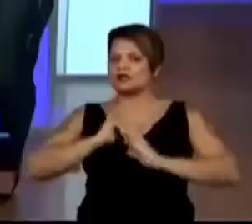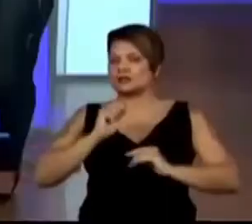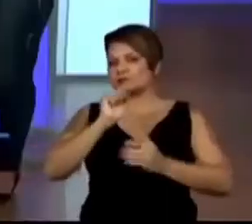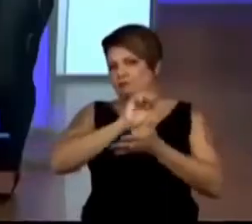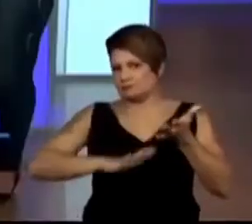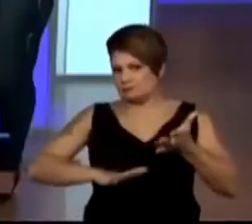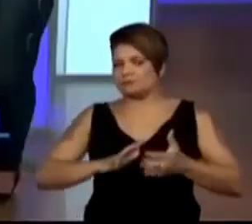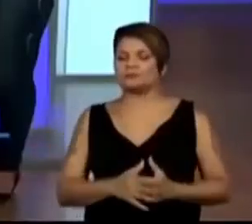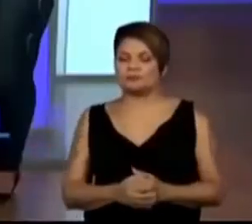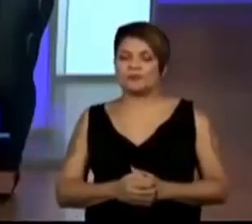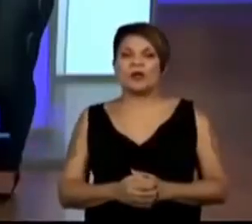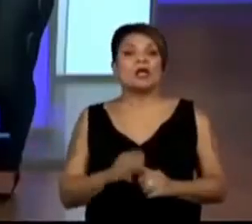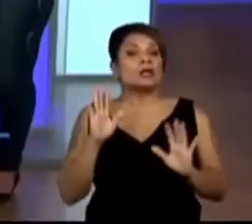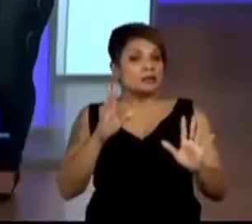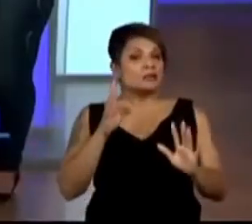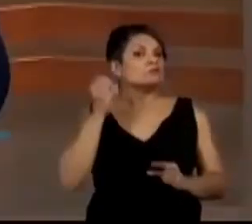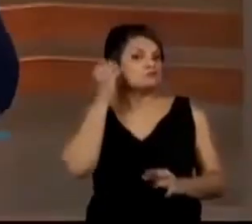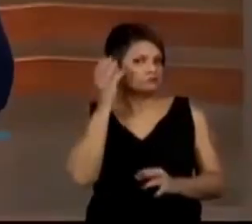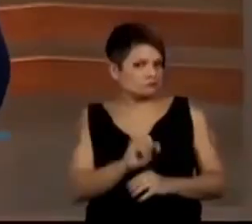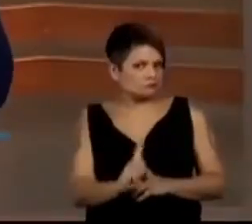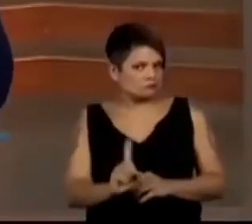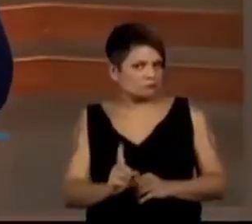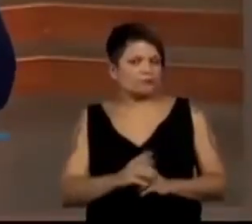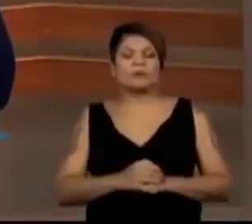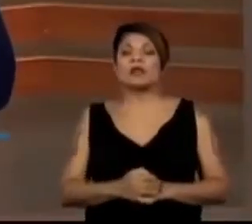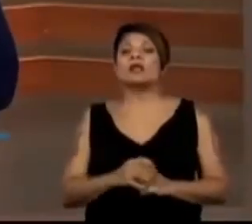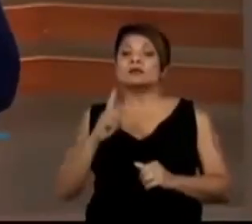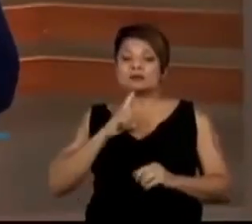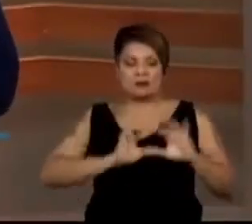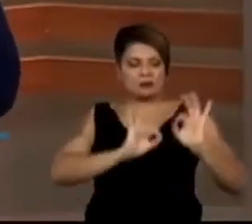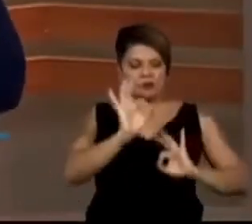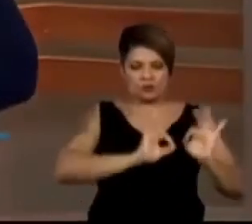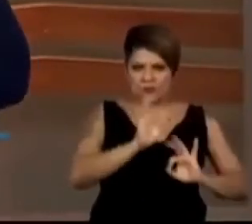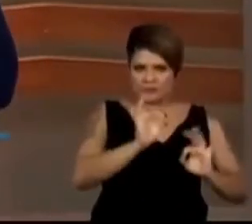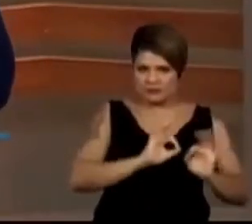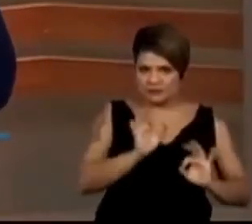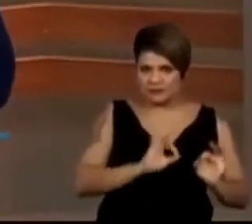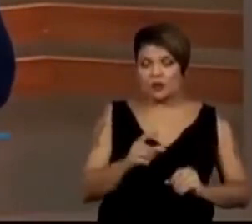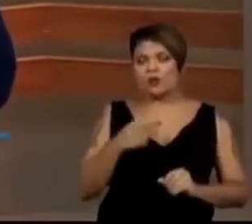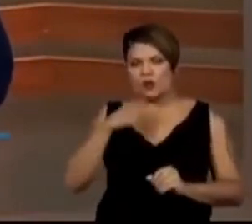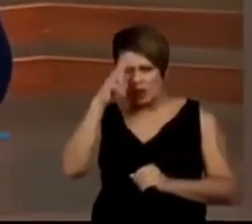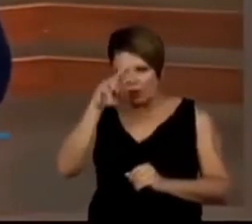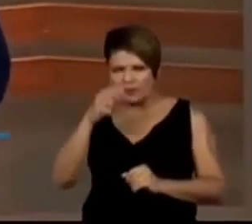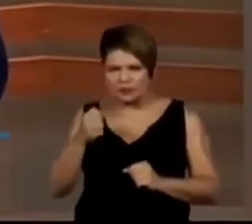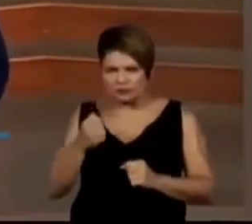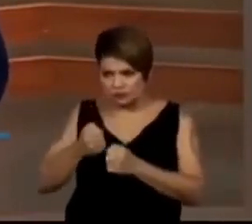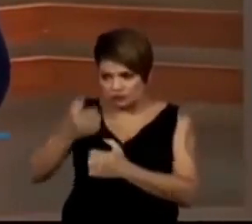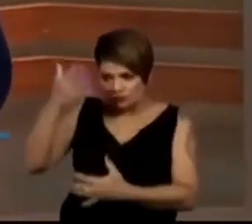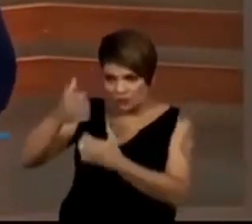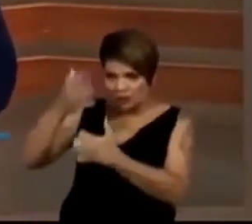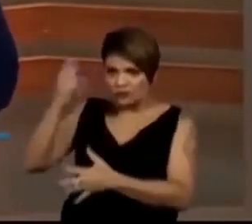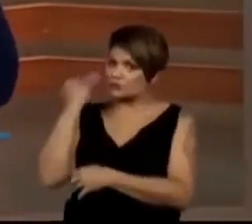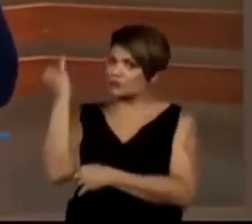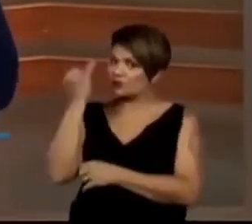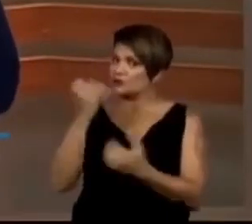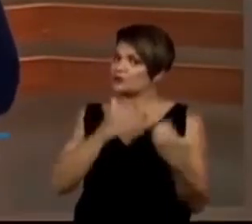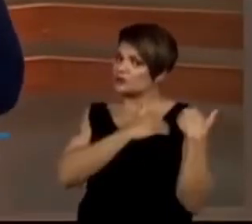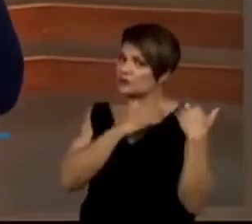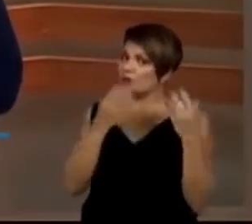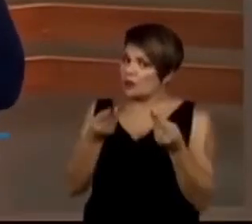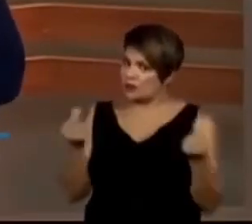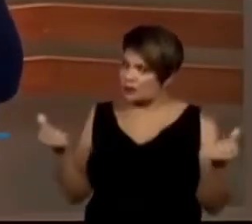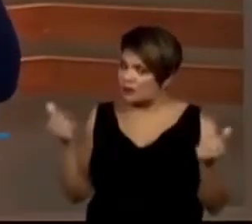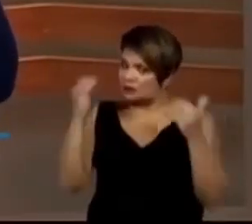atividade. Sim. E vou lembrar sempre que eu tenho essa organização. Lembra que o chat é importante a gente usar com qualidade, com